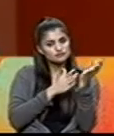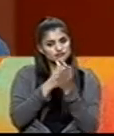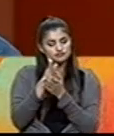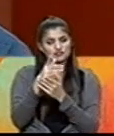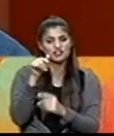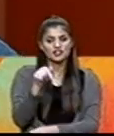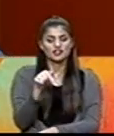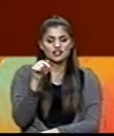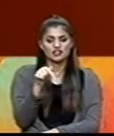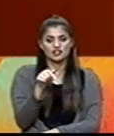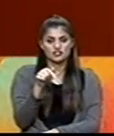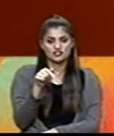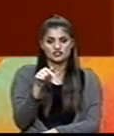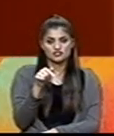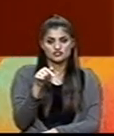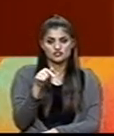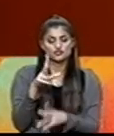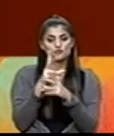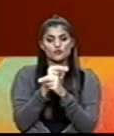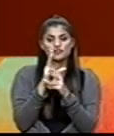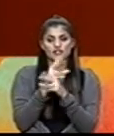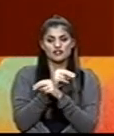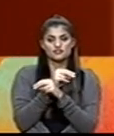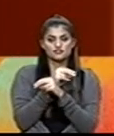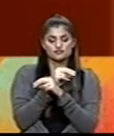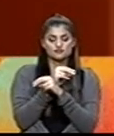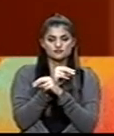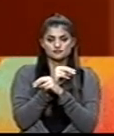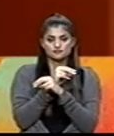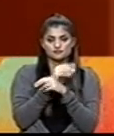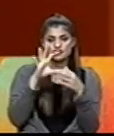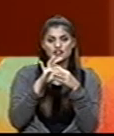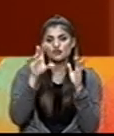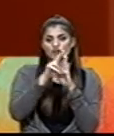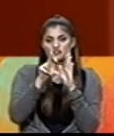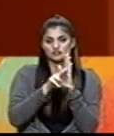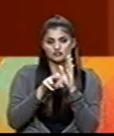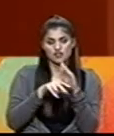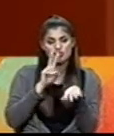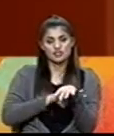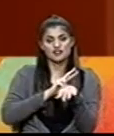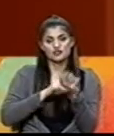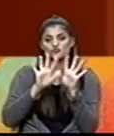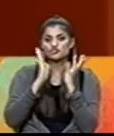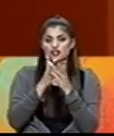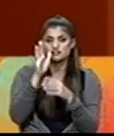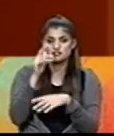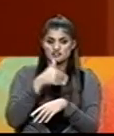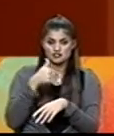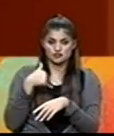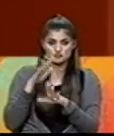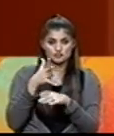são... as novidades a propósito do relatório da Direção-Geral de Saúde que é emitido por volta